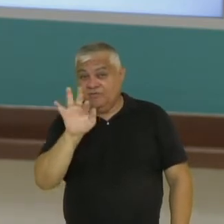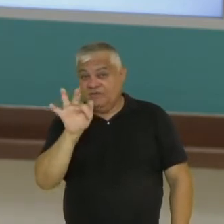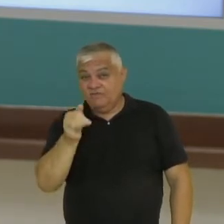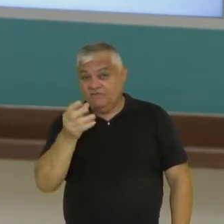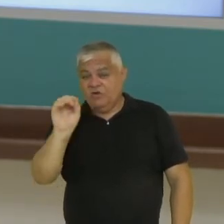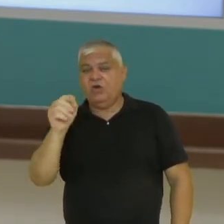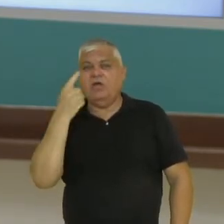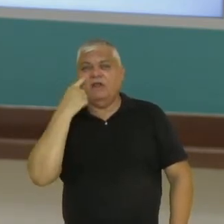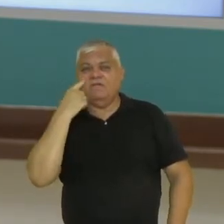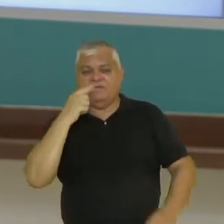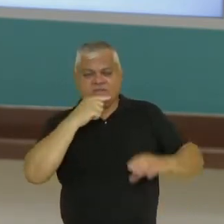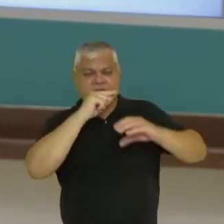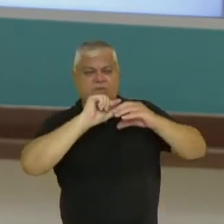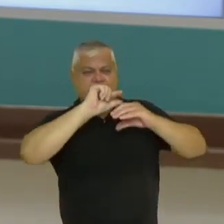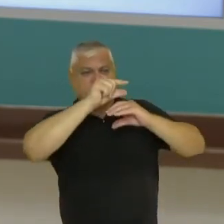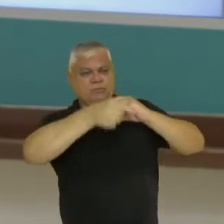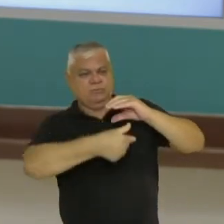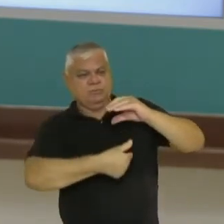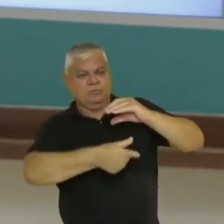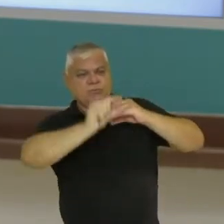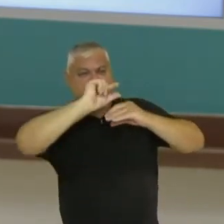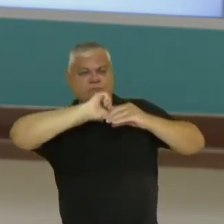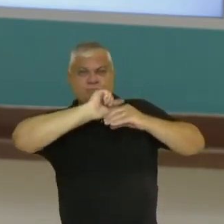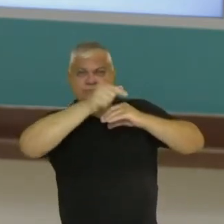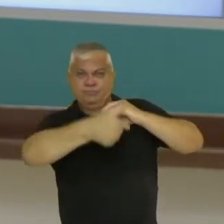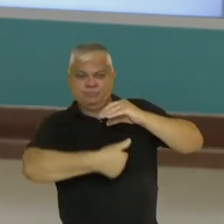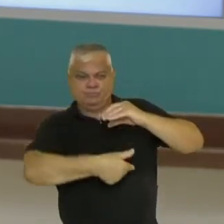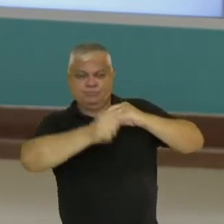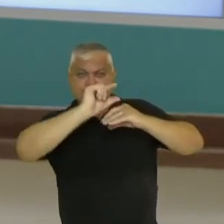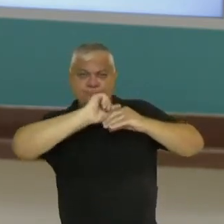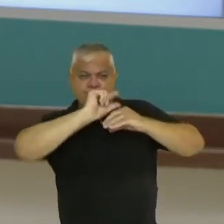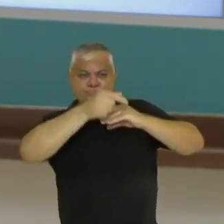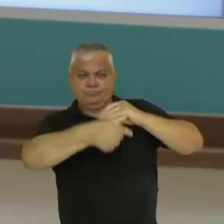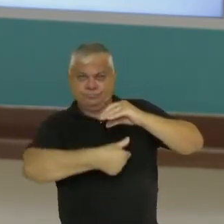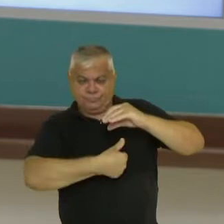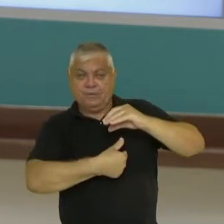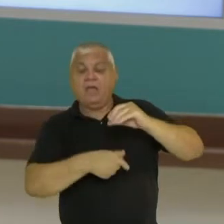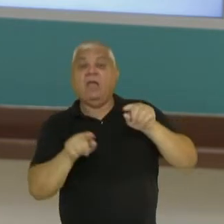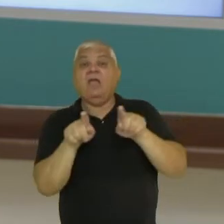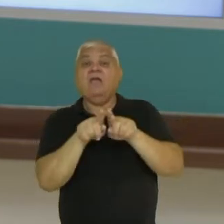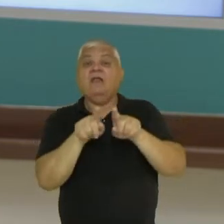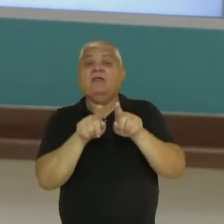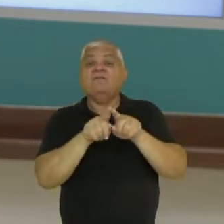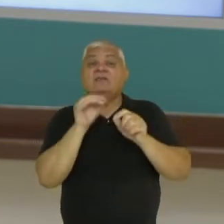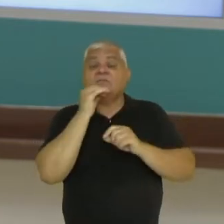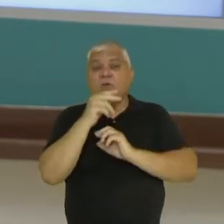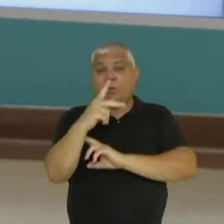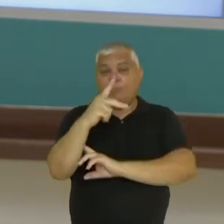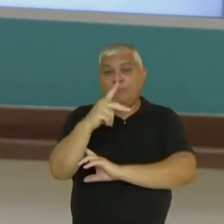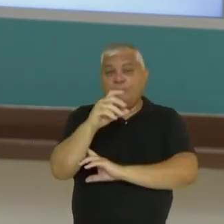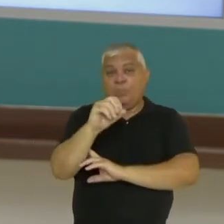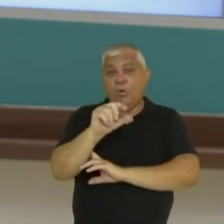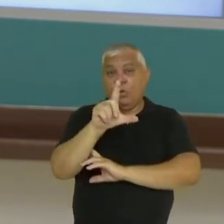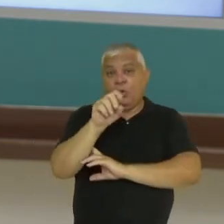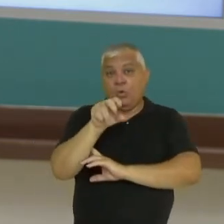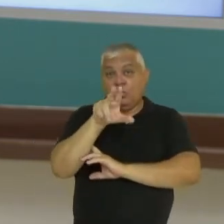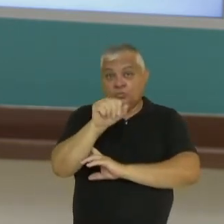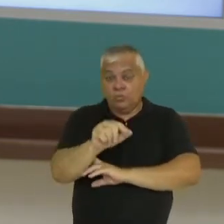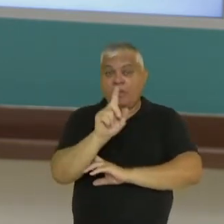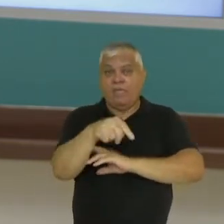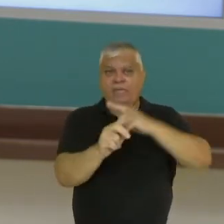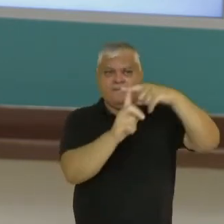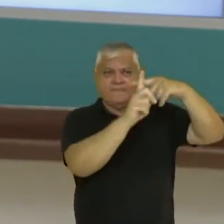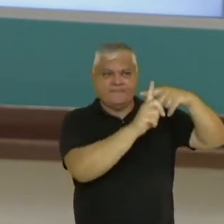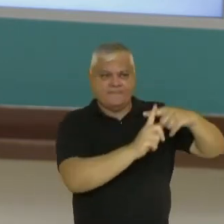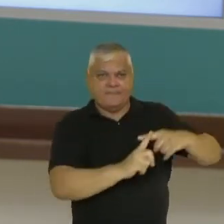fonte de partículas alfa, que é um elemento radioativo polônio. E essas partículas alfa são partículas positivas. Elas são